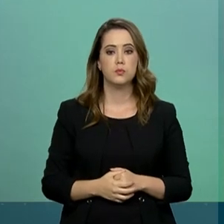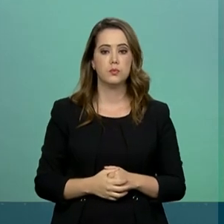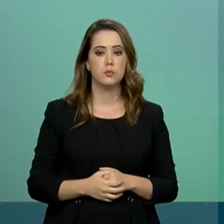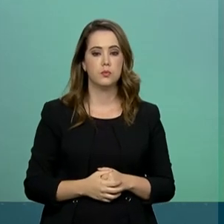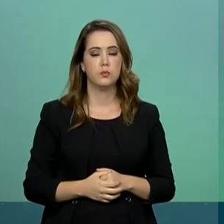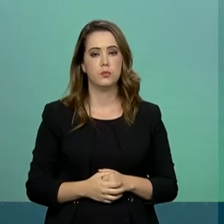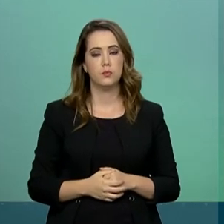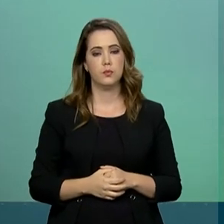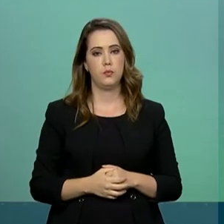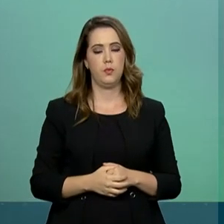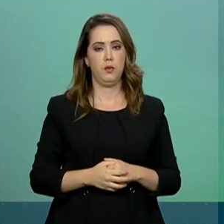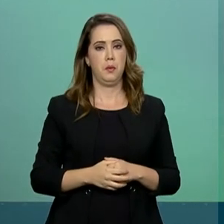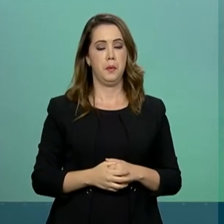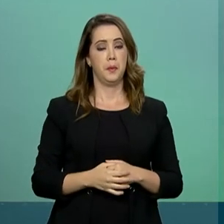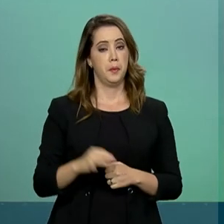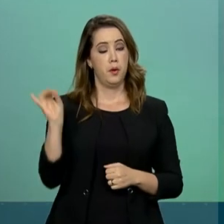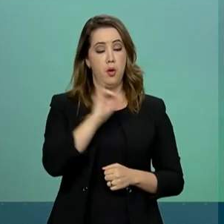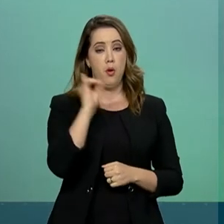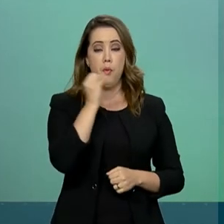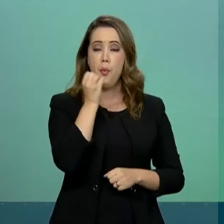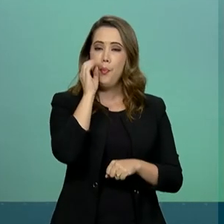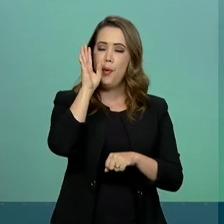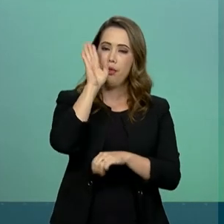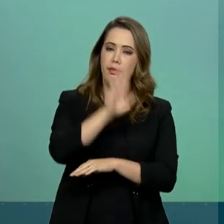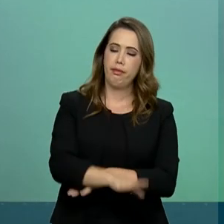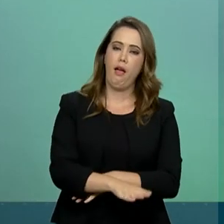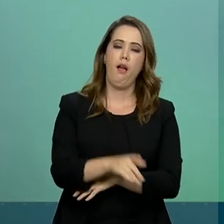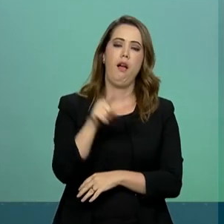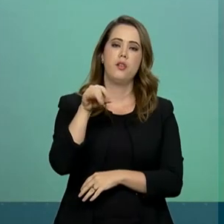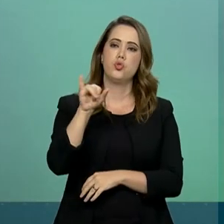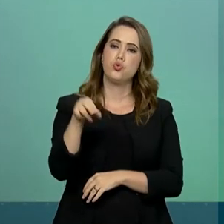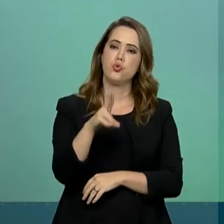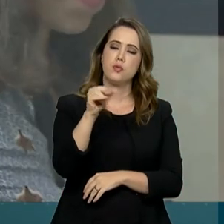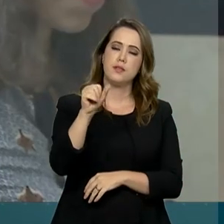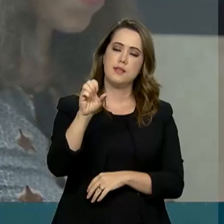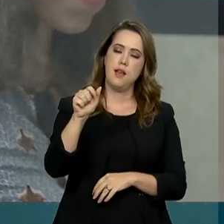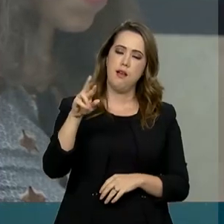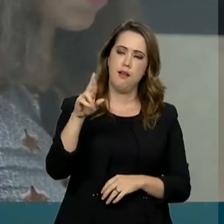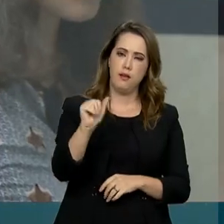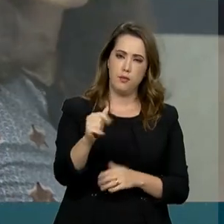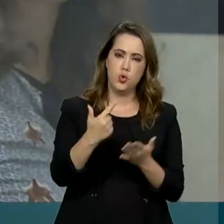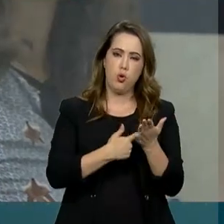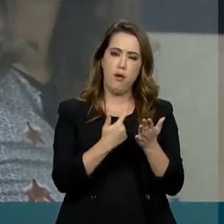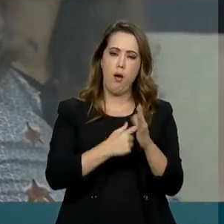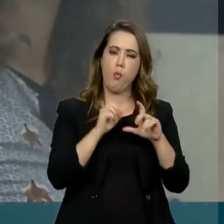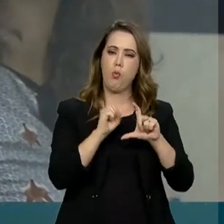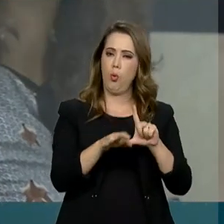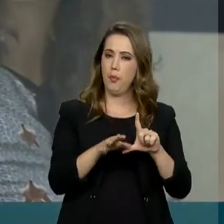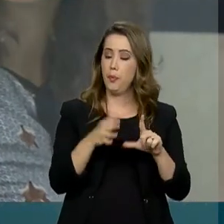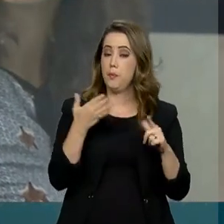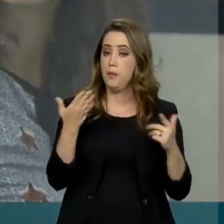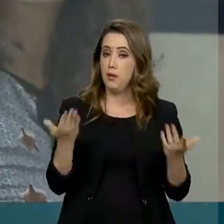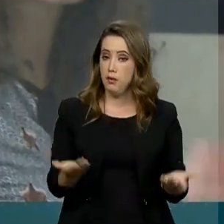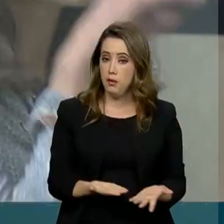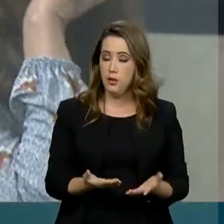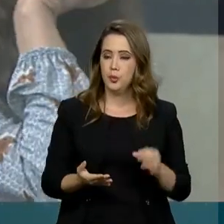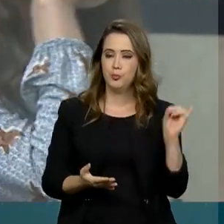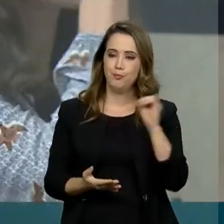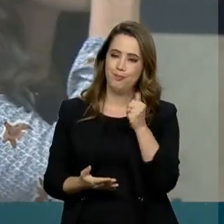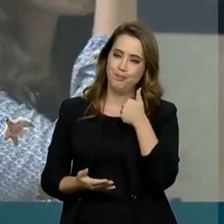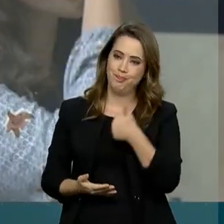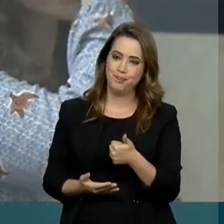à tarde o porta-voz jussara sua área do jornal o globo tudo mesmo chora tudo certo o porta voz ontem o presidente